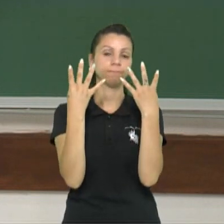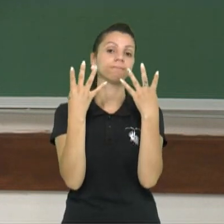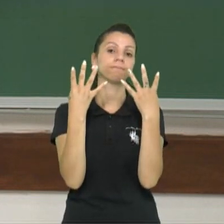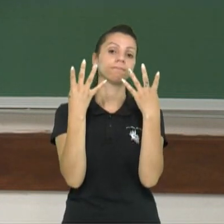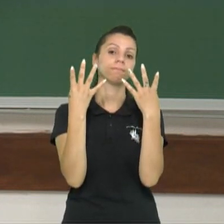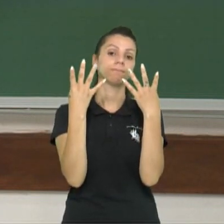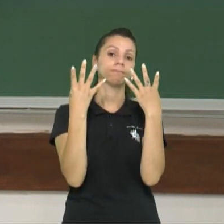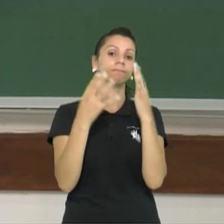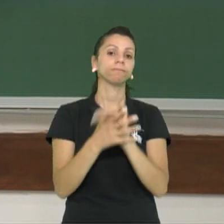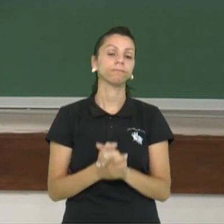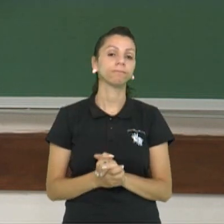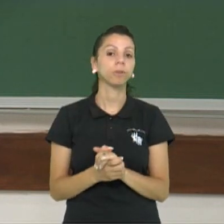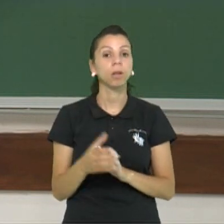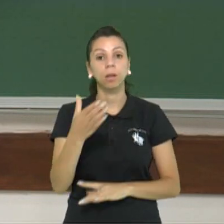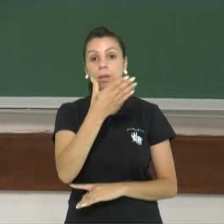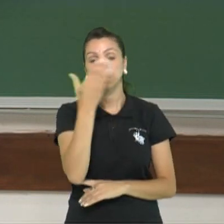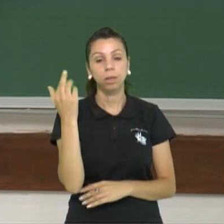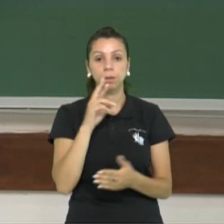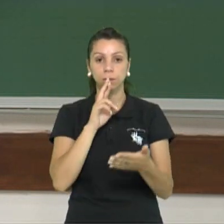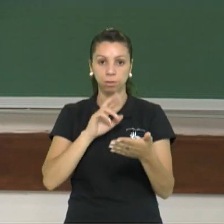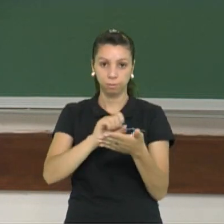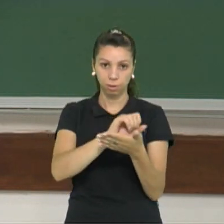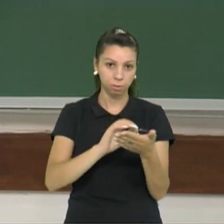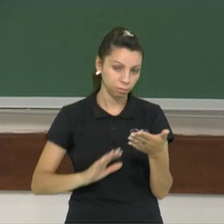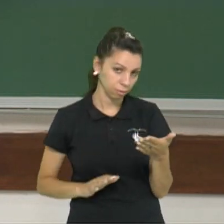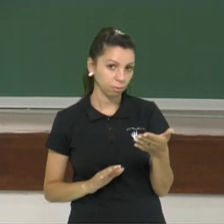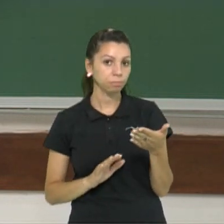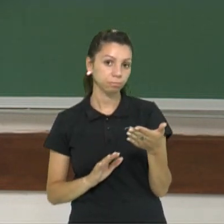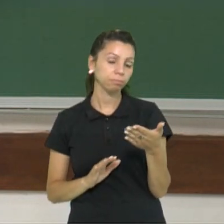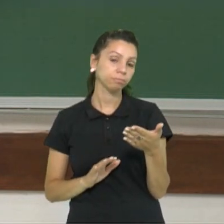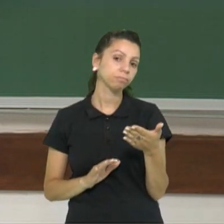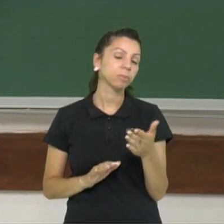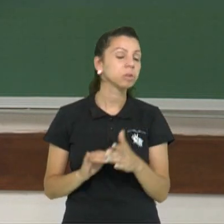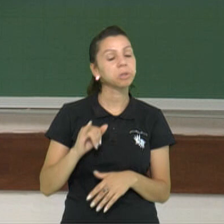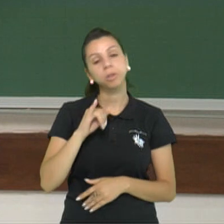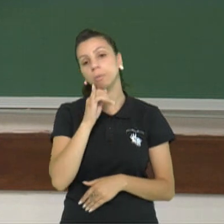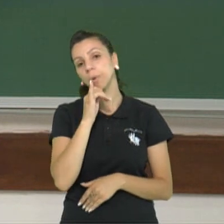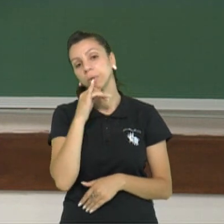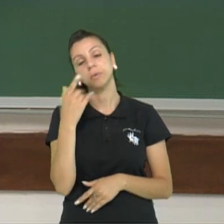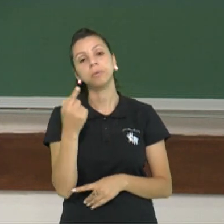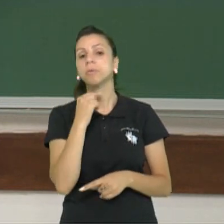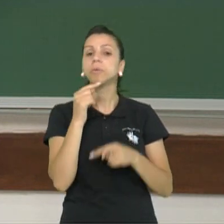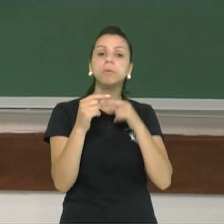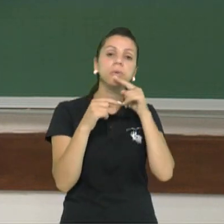Não esqueçam de realizar suas tarefas, tá? E surgindo alguma dúvida,